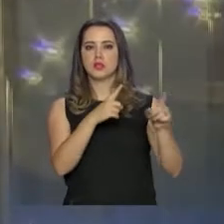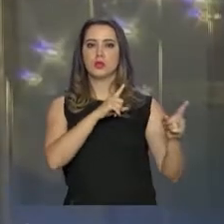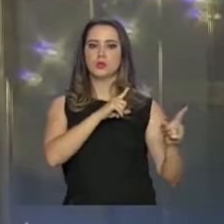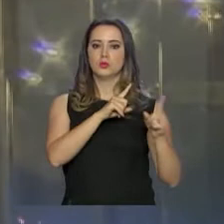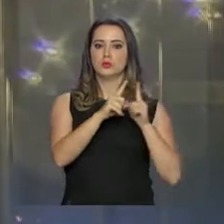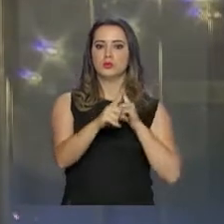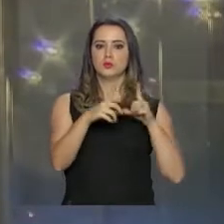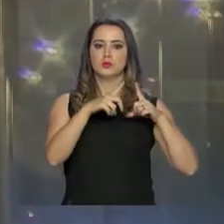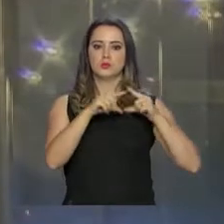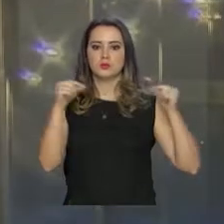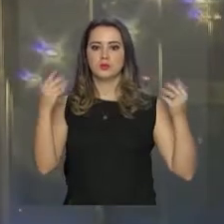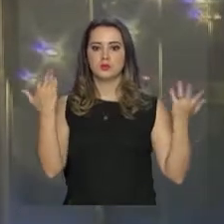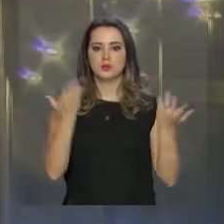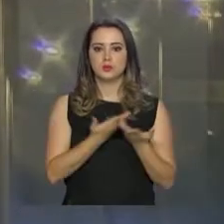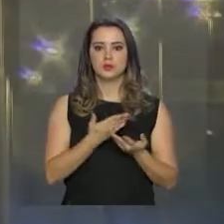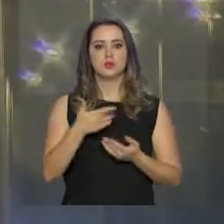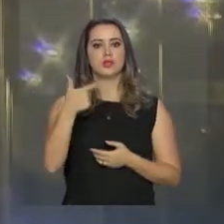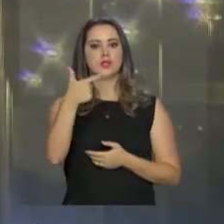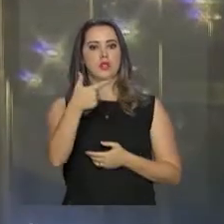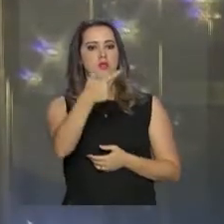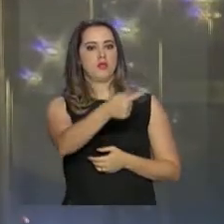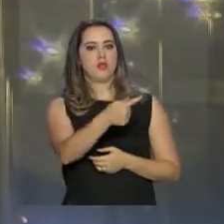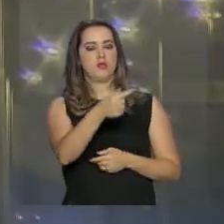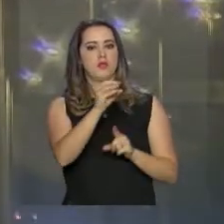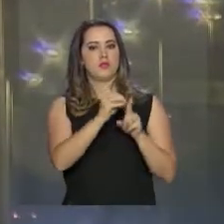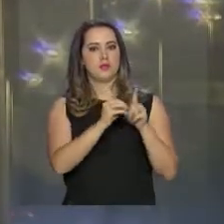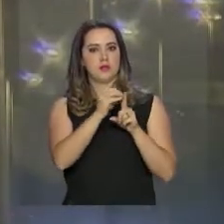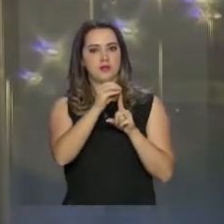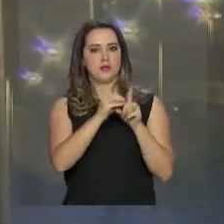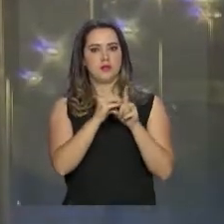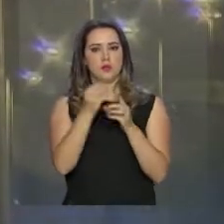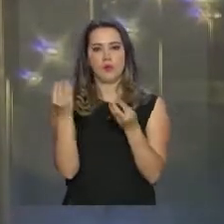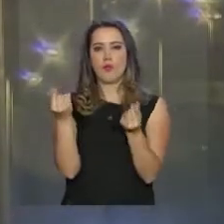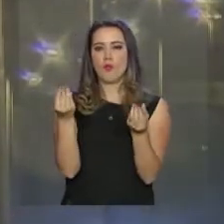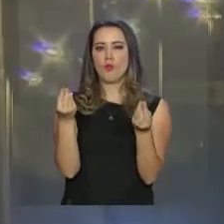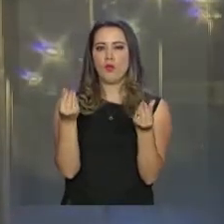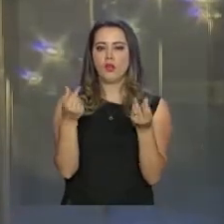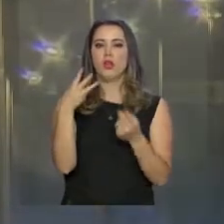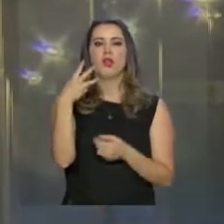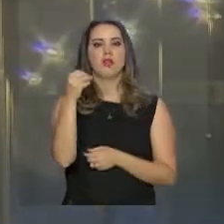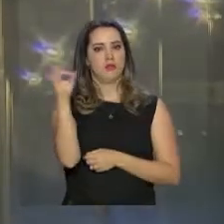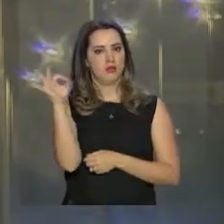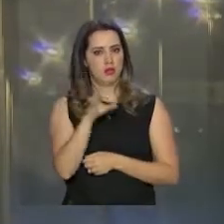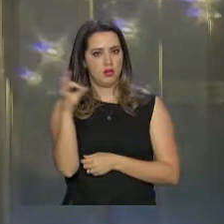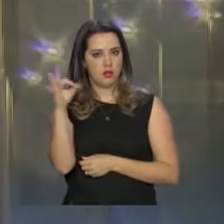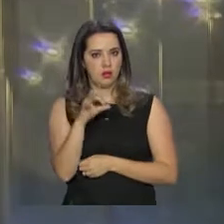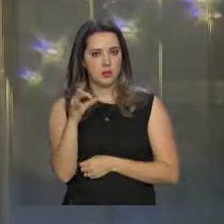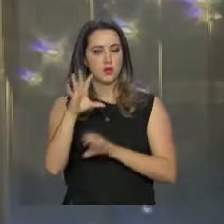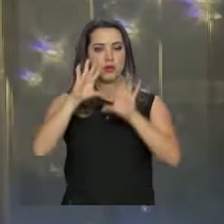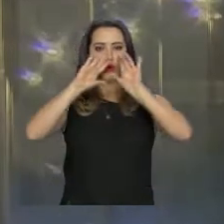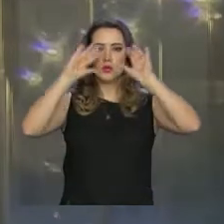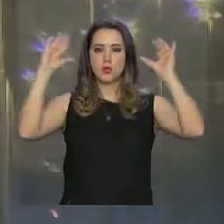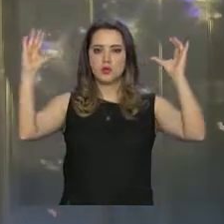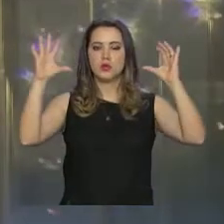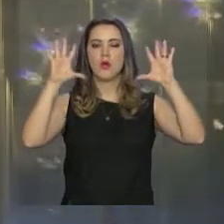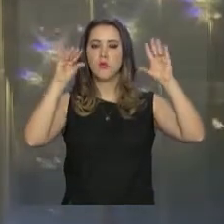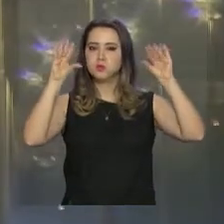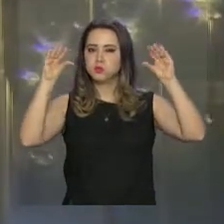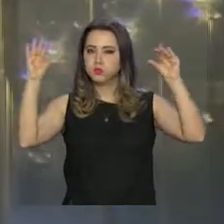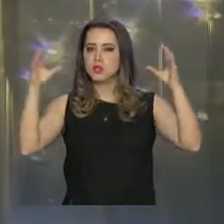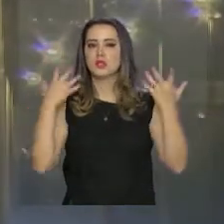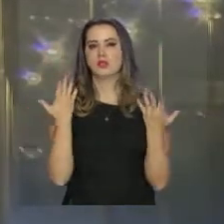trânsito de Brasília. Neste momento faz 27 graus e a umidade relativa do ar está em 30%, com o céu parcialmente